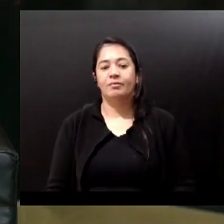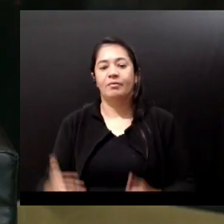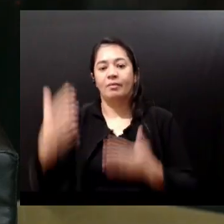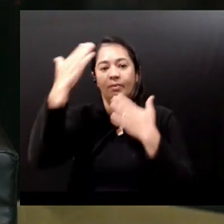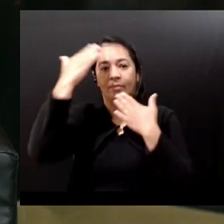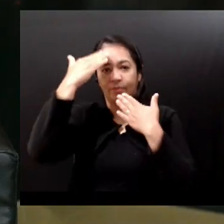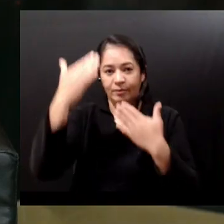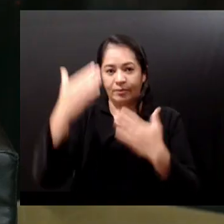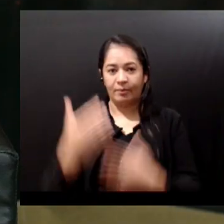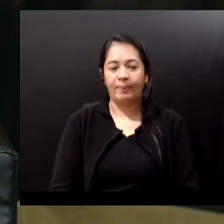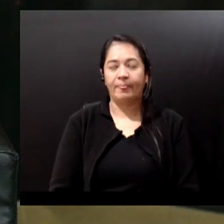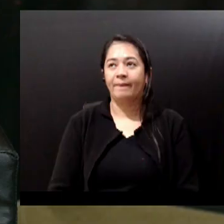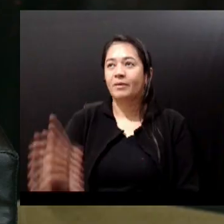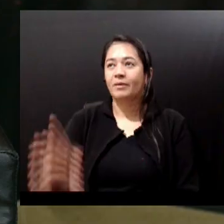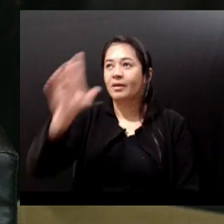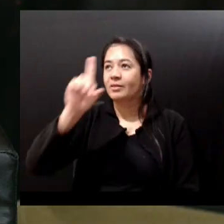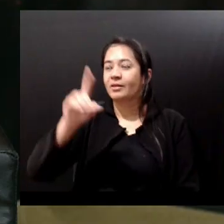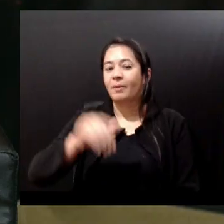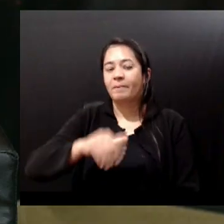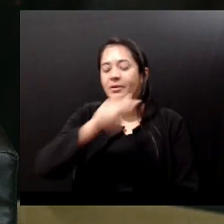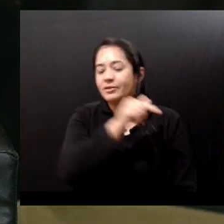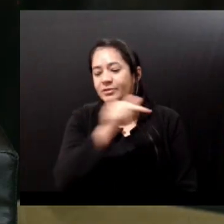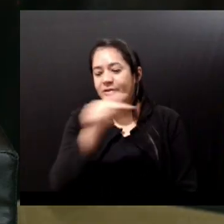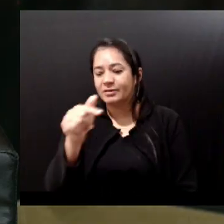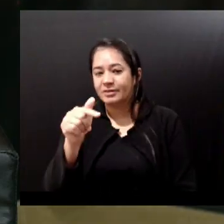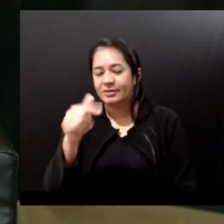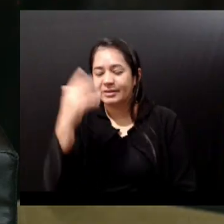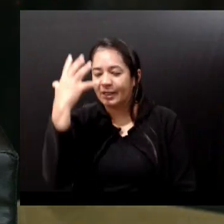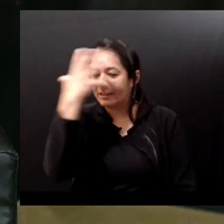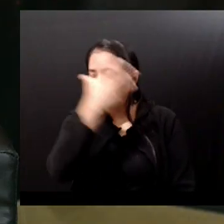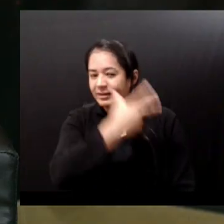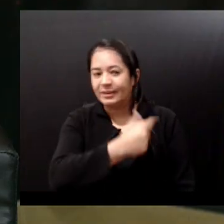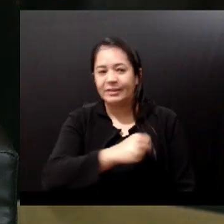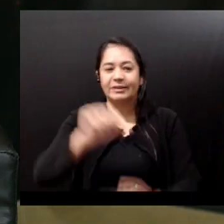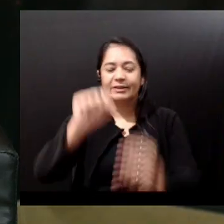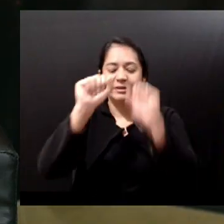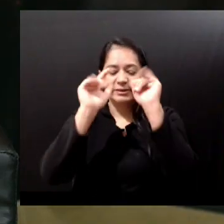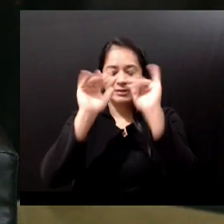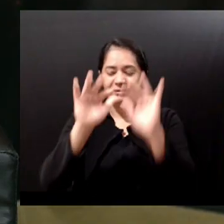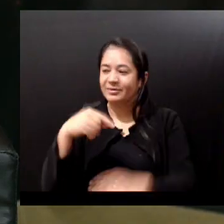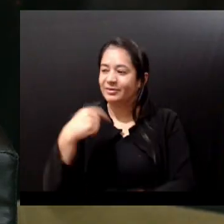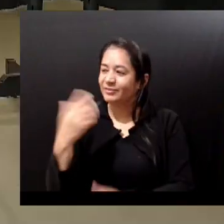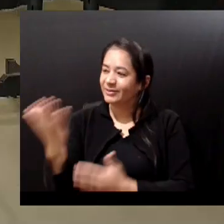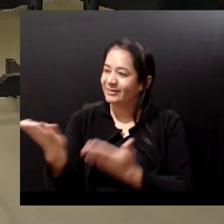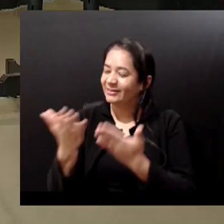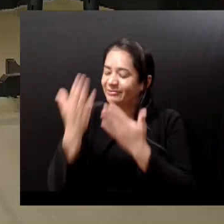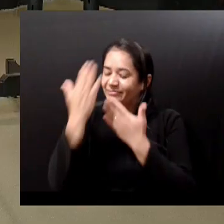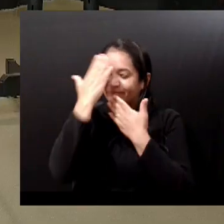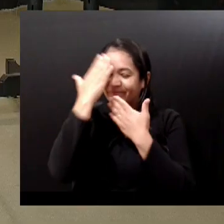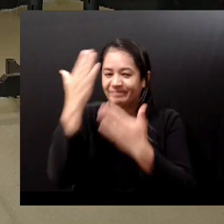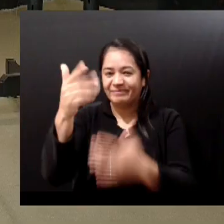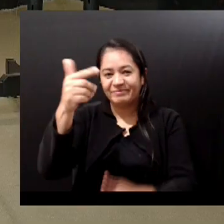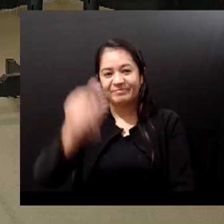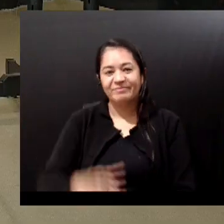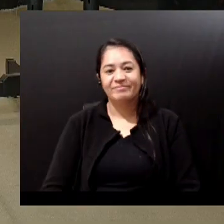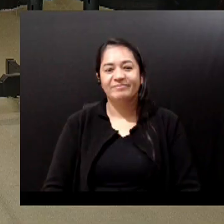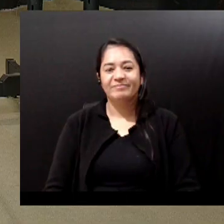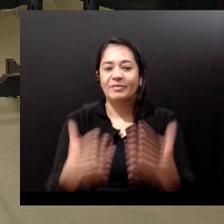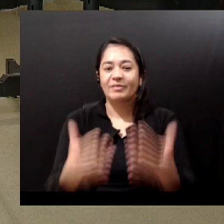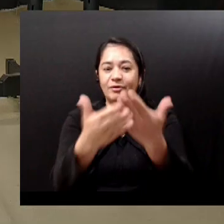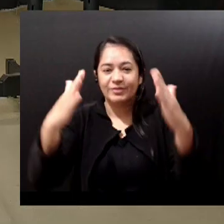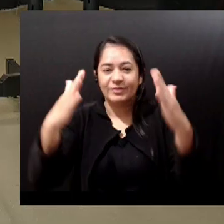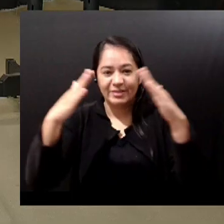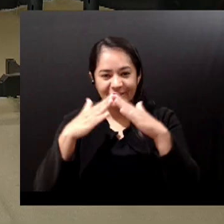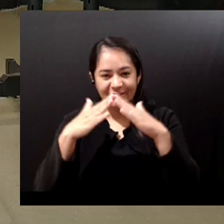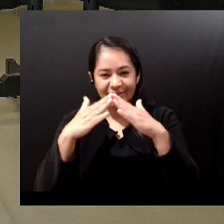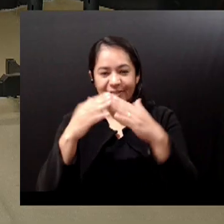uma semana, que a sua semana seja linda e abençoada, aos nossos convidados. Obrigada mais uma vez. A você de casa, super beijo, a nossa produção,